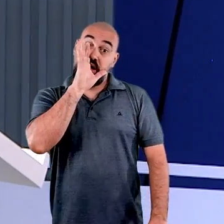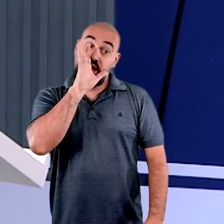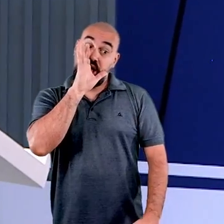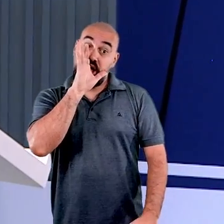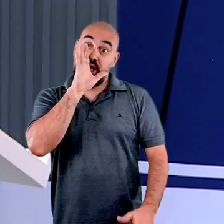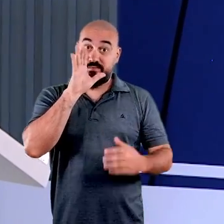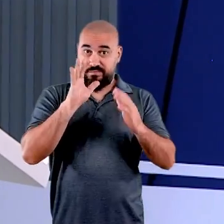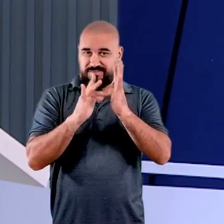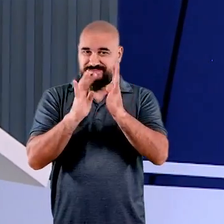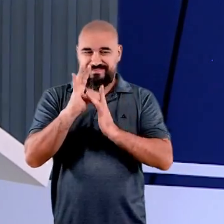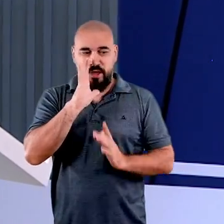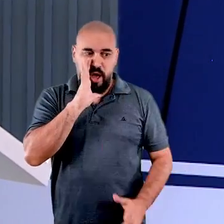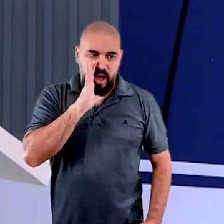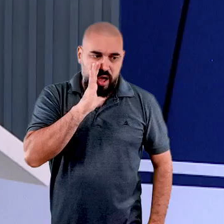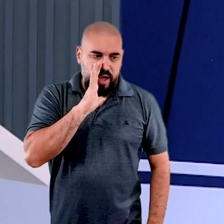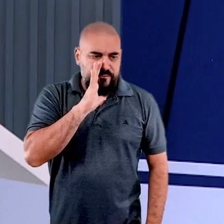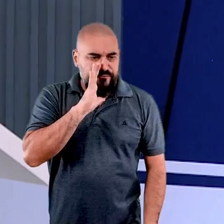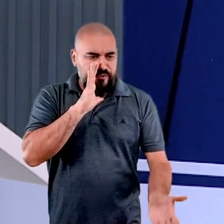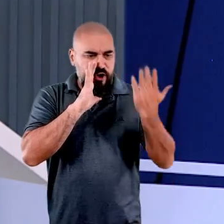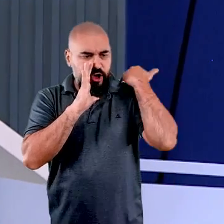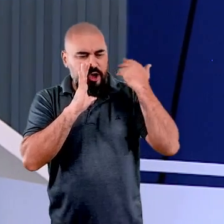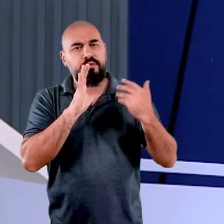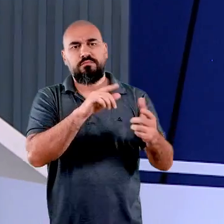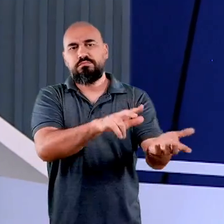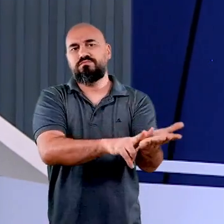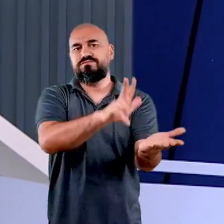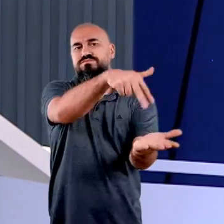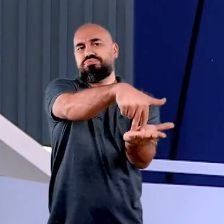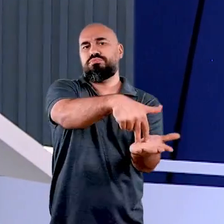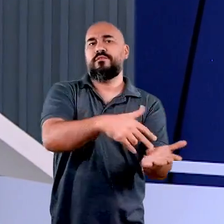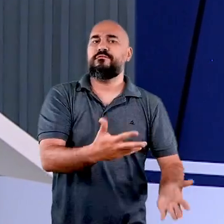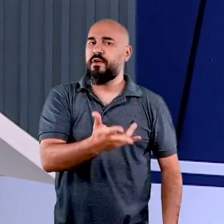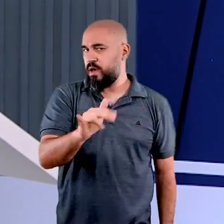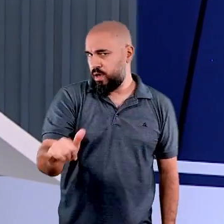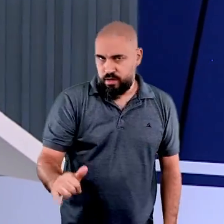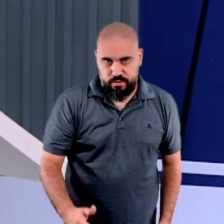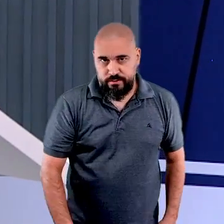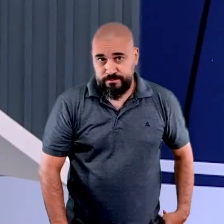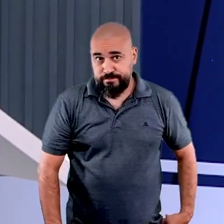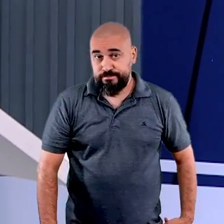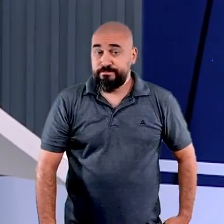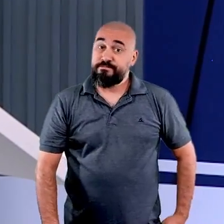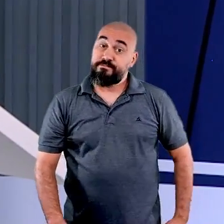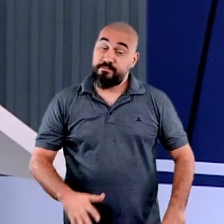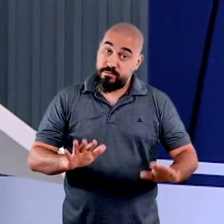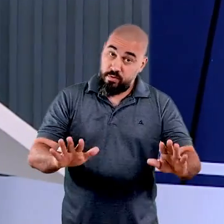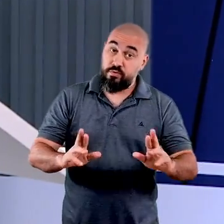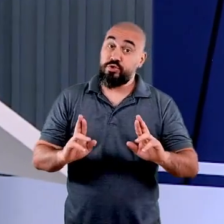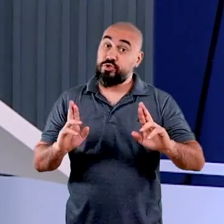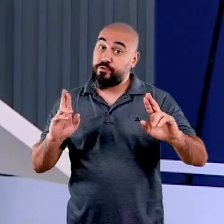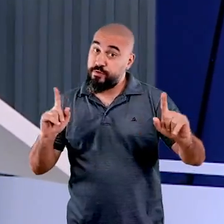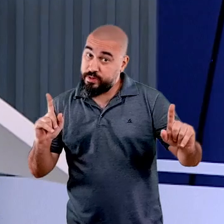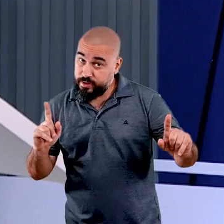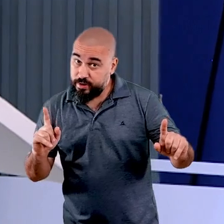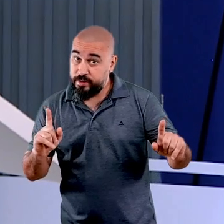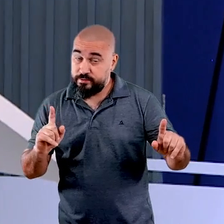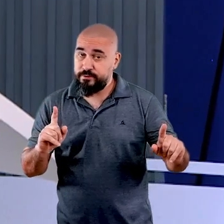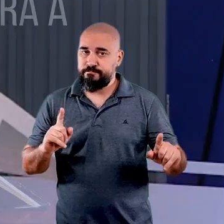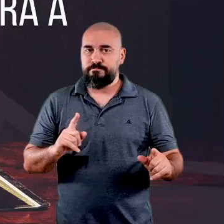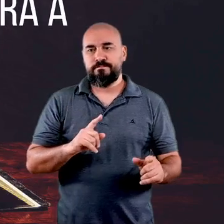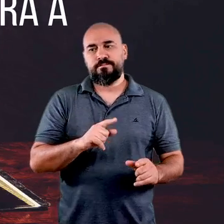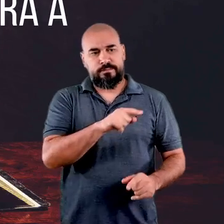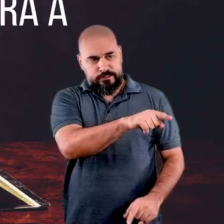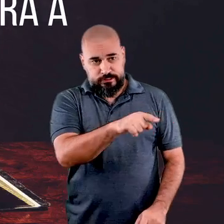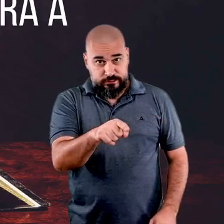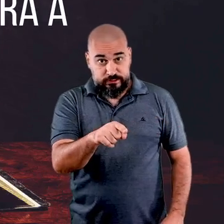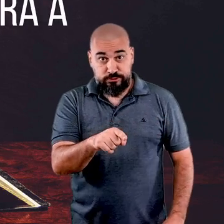Agora, perceba que nós vamos ter uma diferença entre aqueles que vão ressuscitar. Porque diz assim, olha,